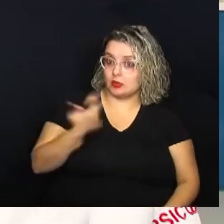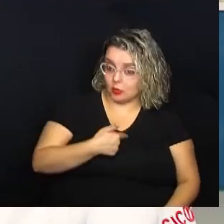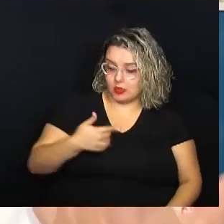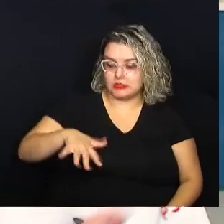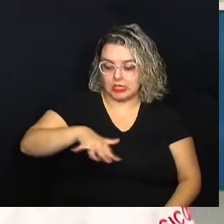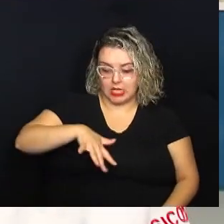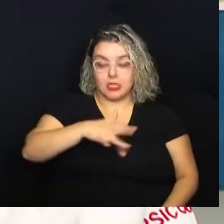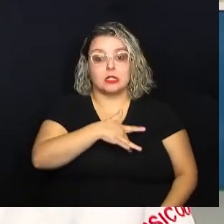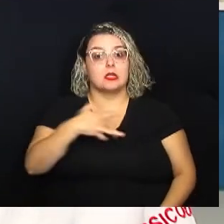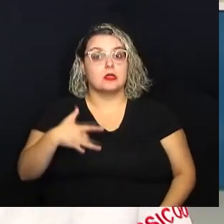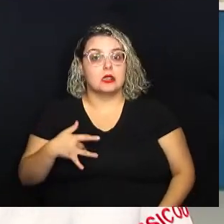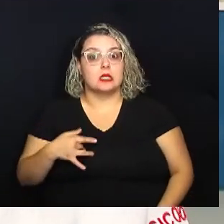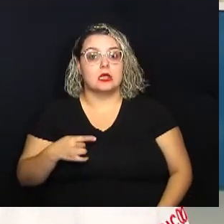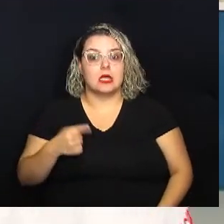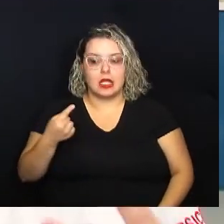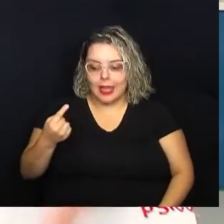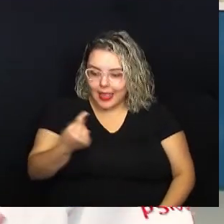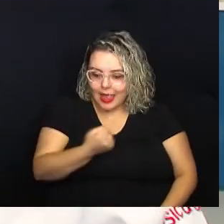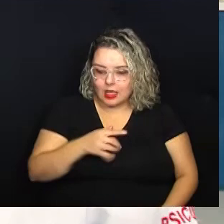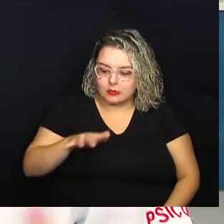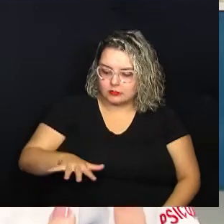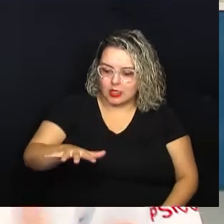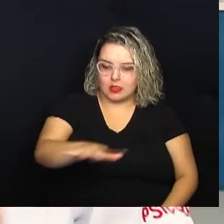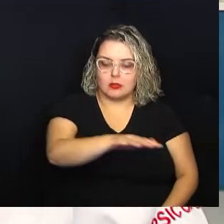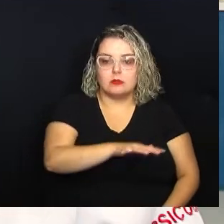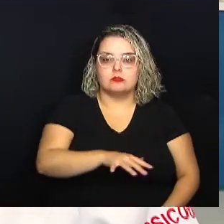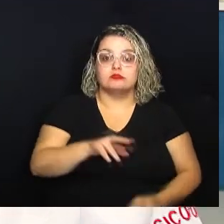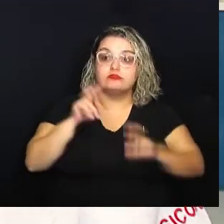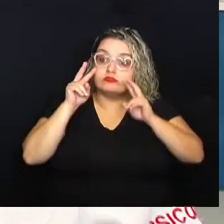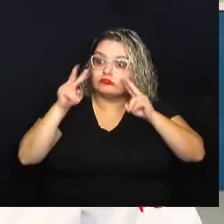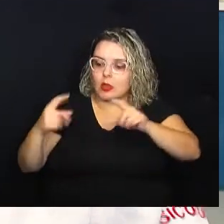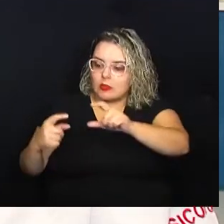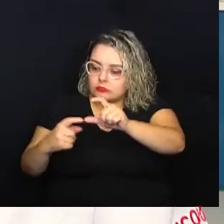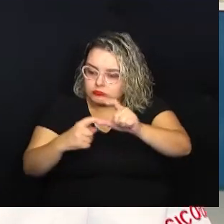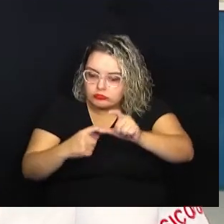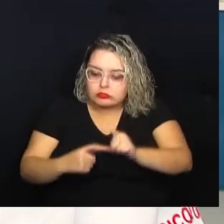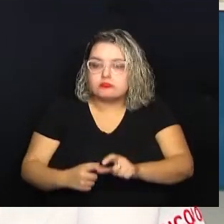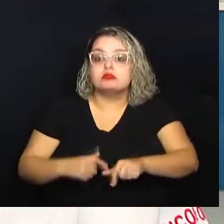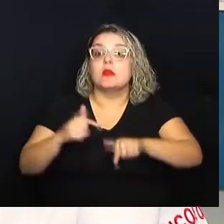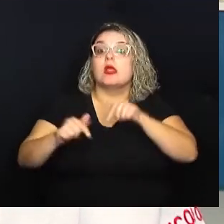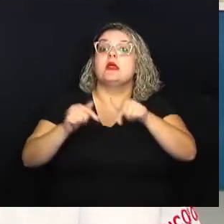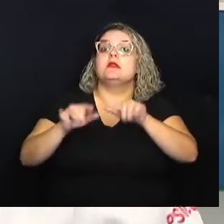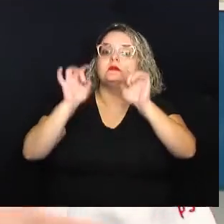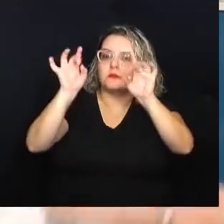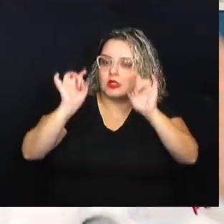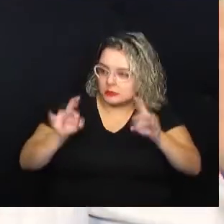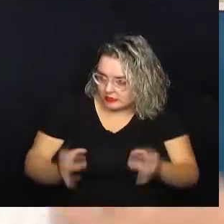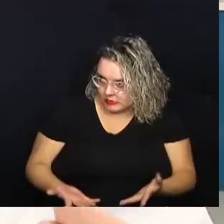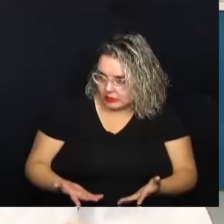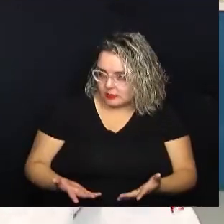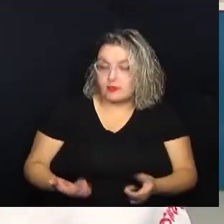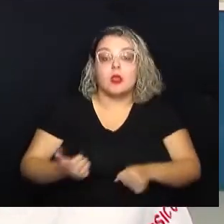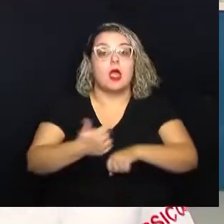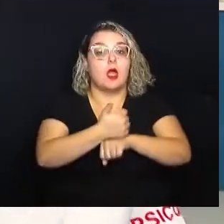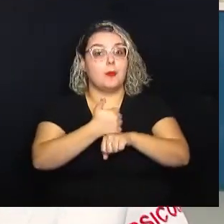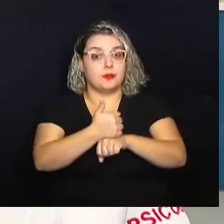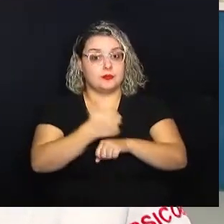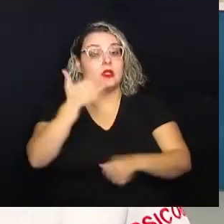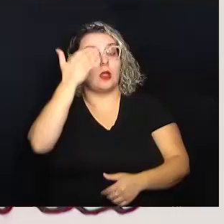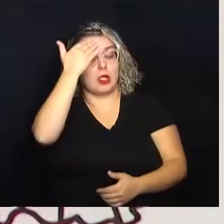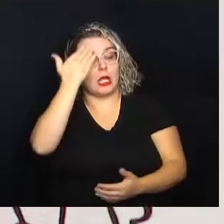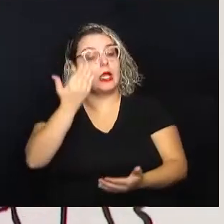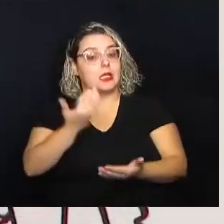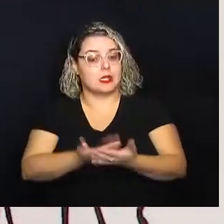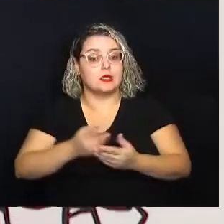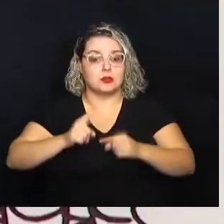importante. Então, aqui a gente da saúde, cada área vai poder olhar para esse quadrinho e trabalhar questões